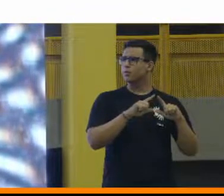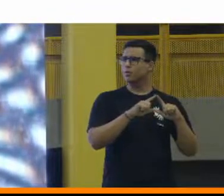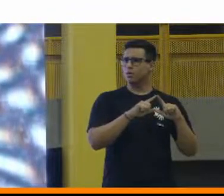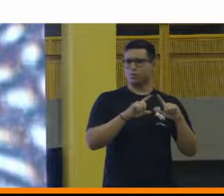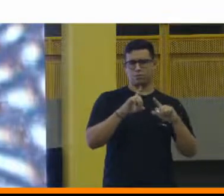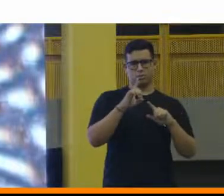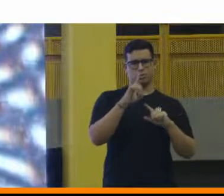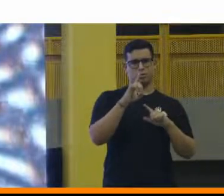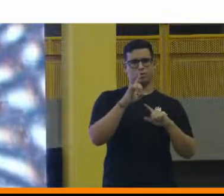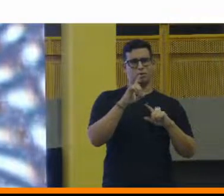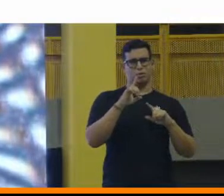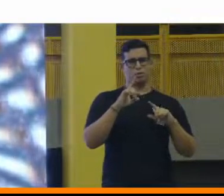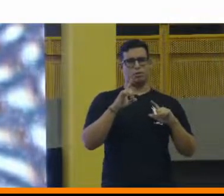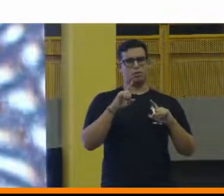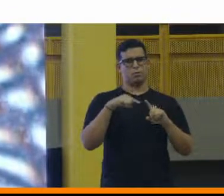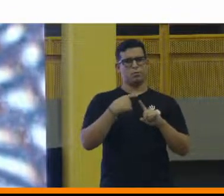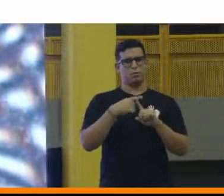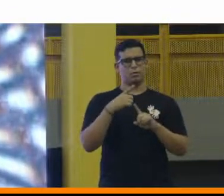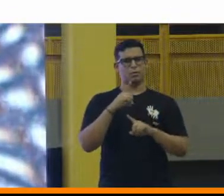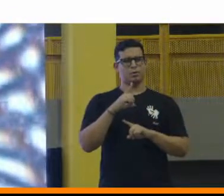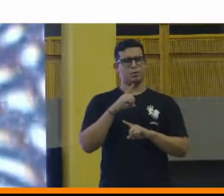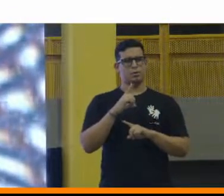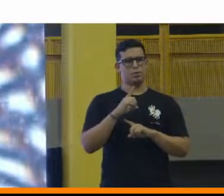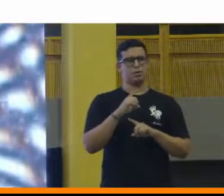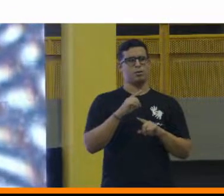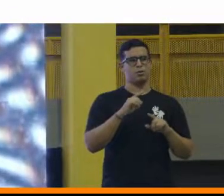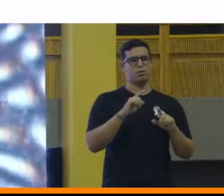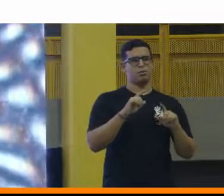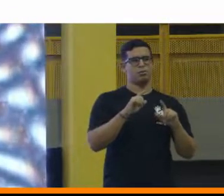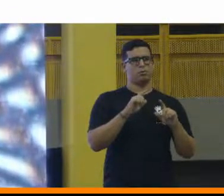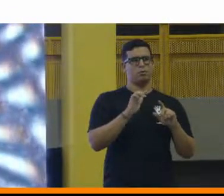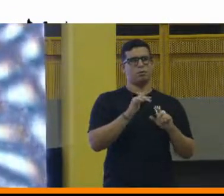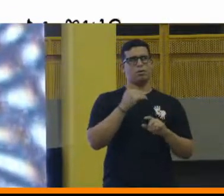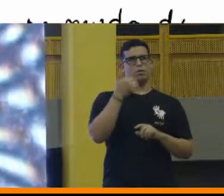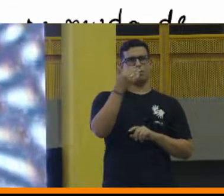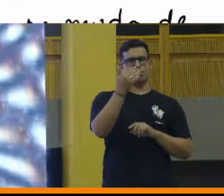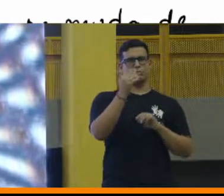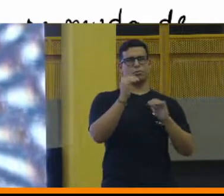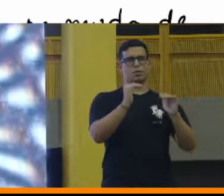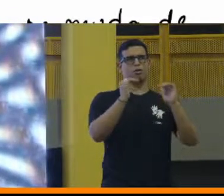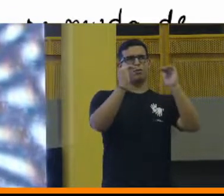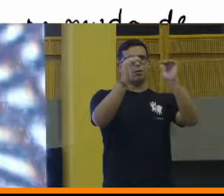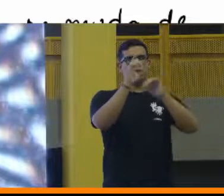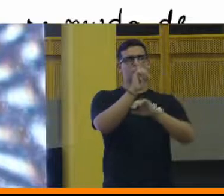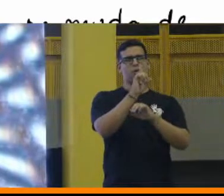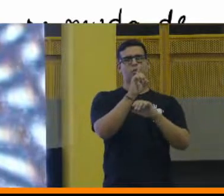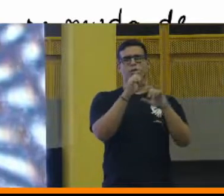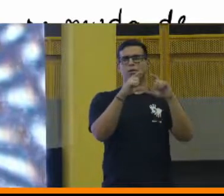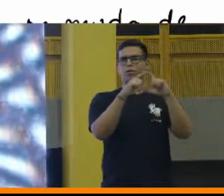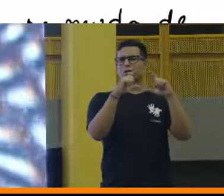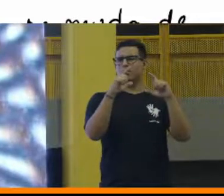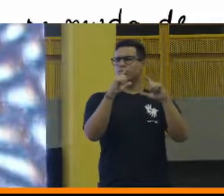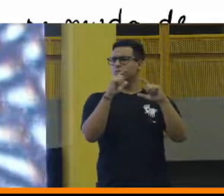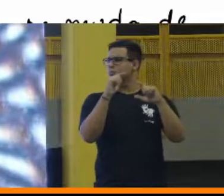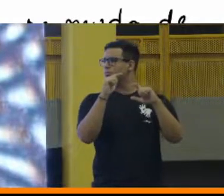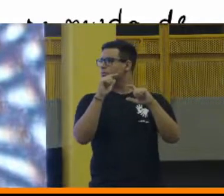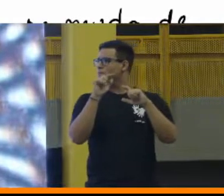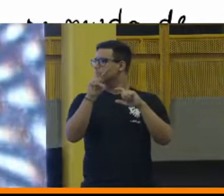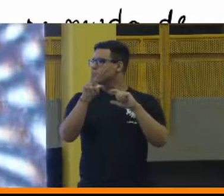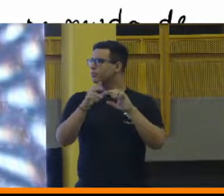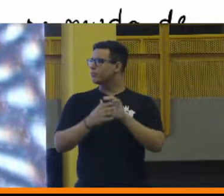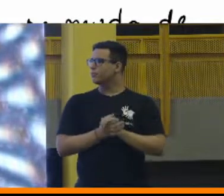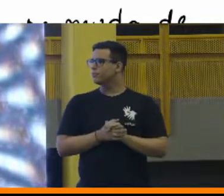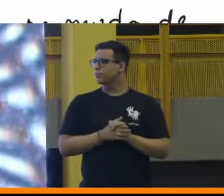Mas o que isso representa? Aceleração representa a rapidez com que um objeto muda